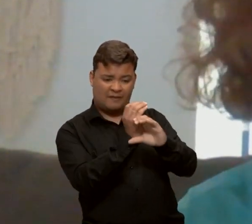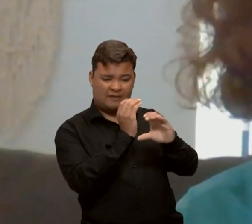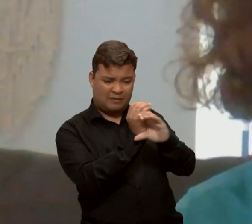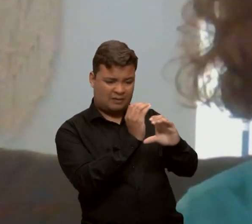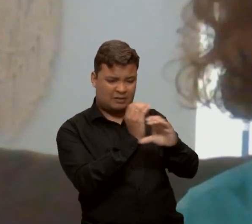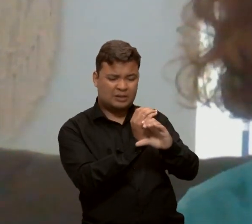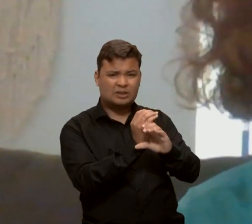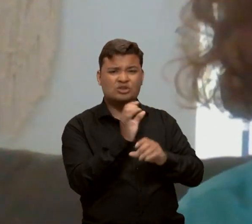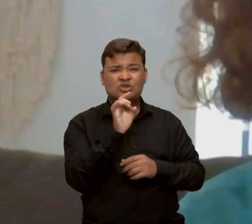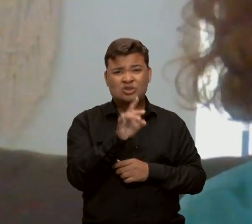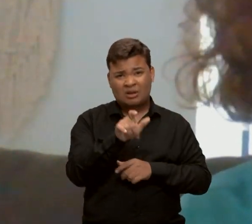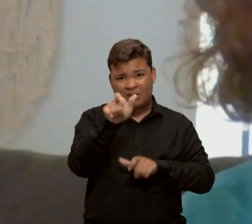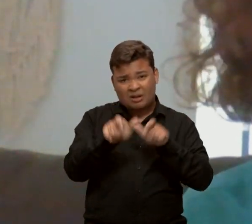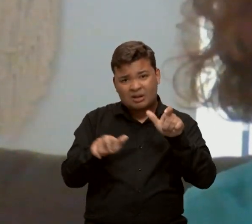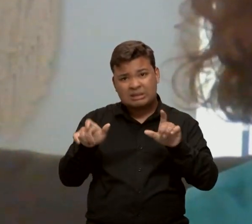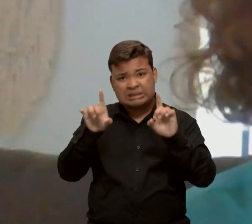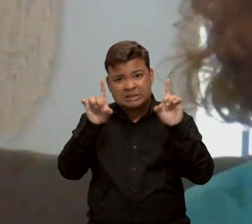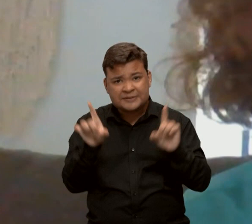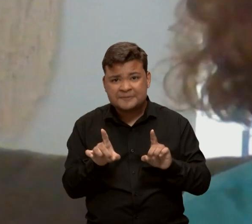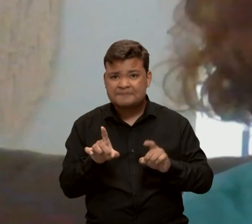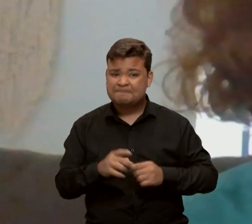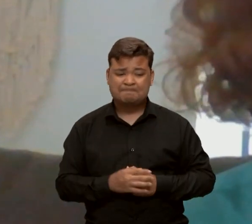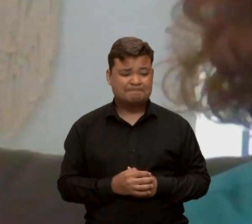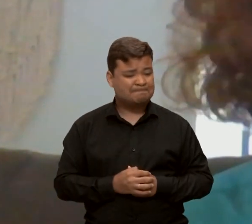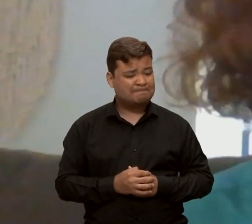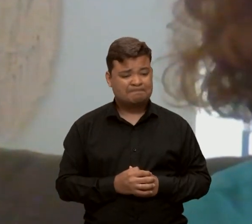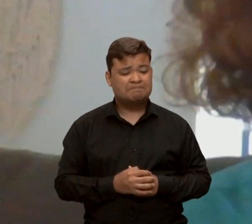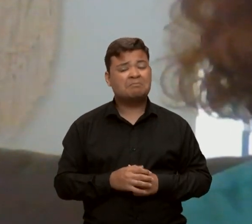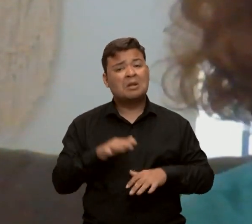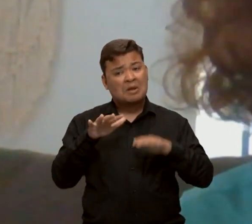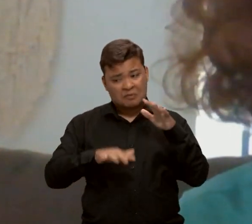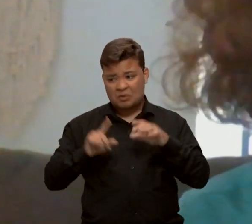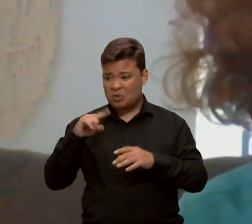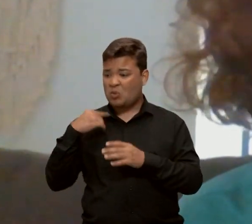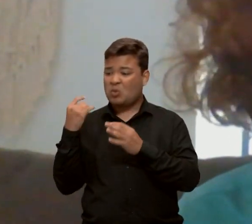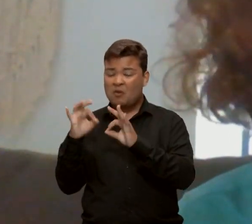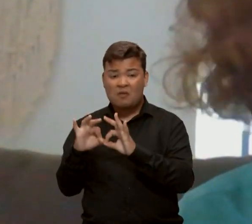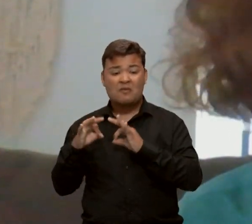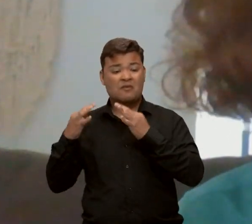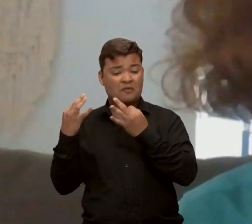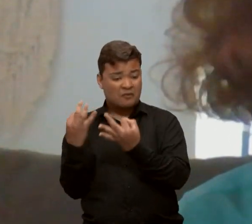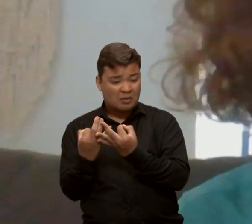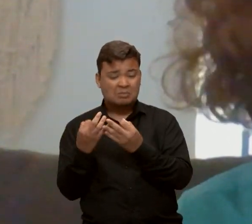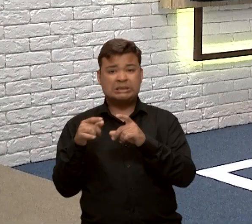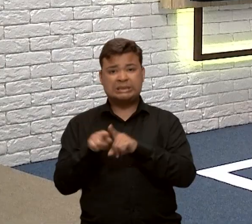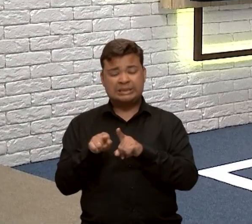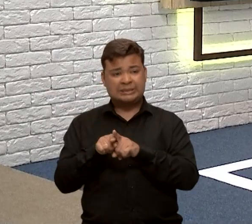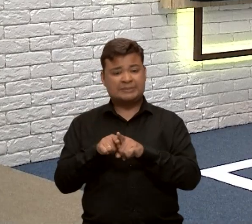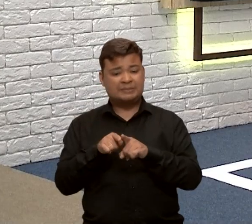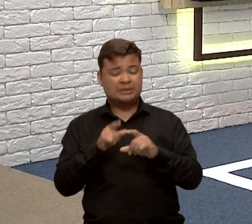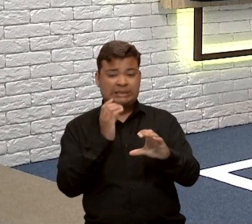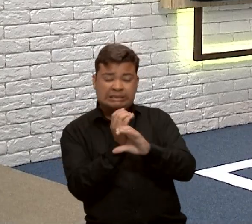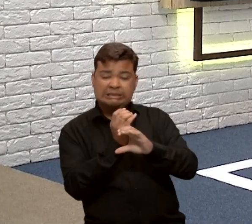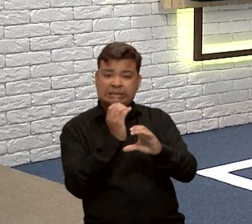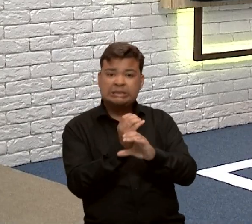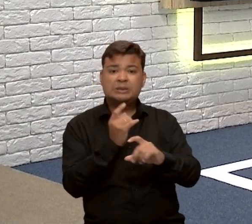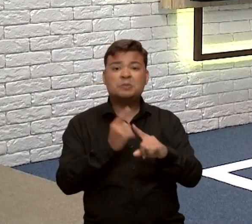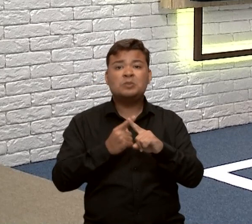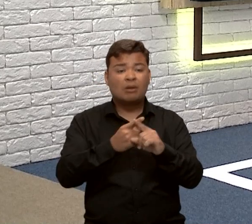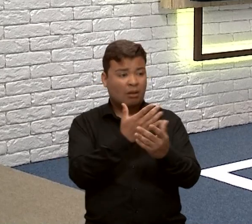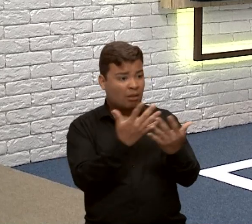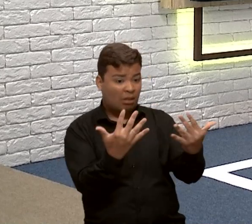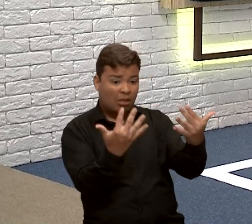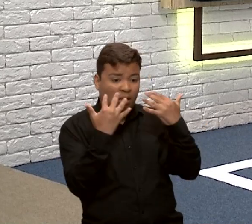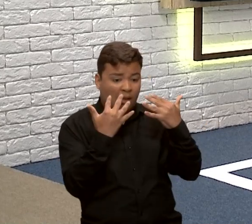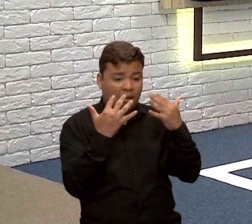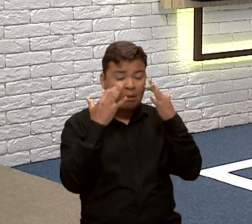pessoa com deficiência, muitas vezes é nossa enquanto família, que não é ouvida, que não é vista e que muitas vezes